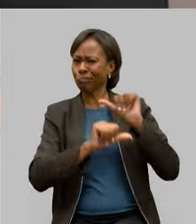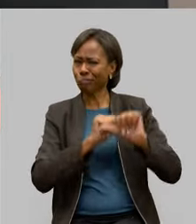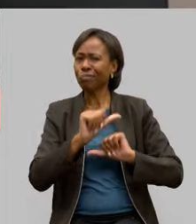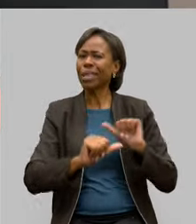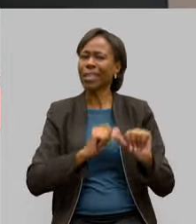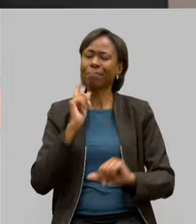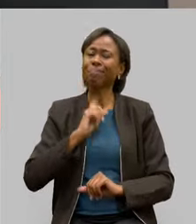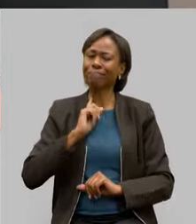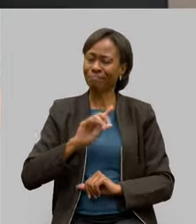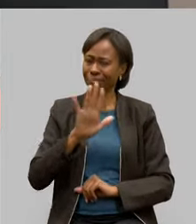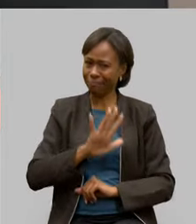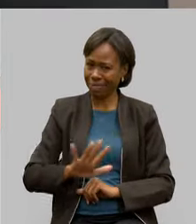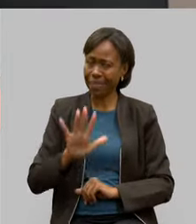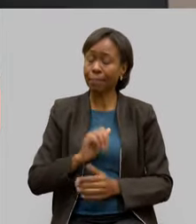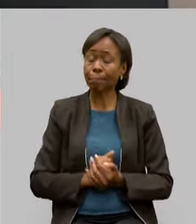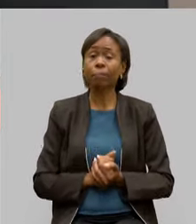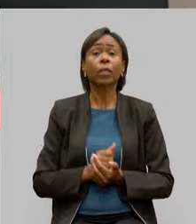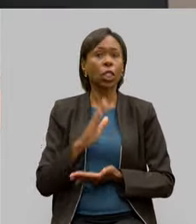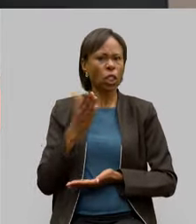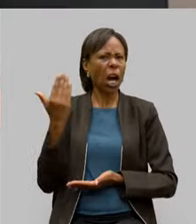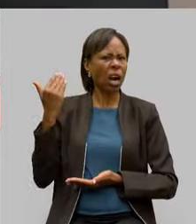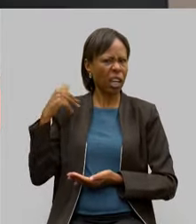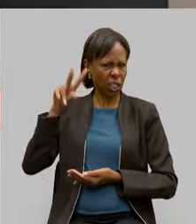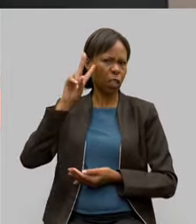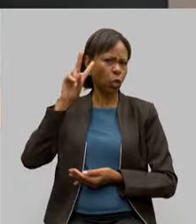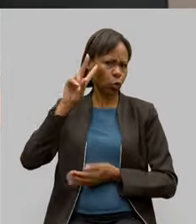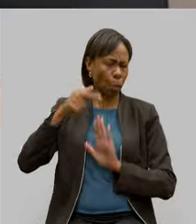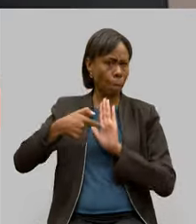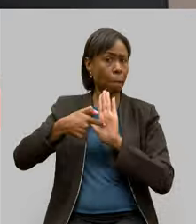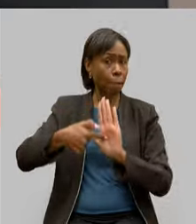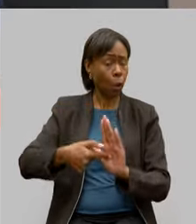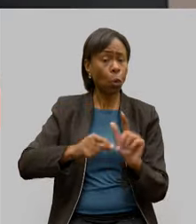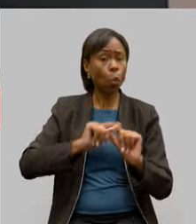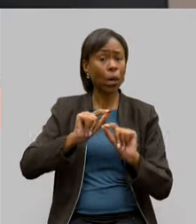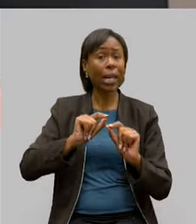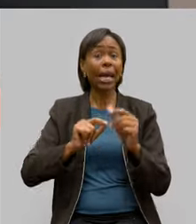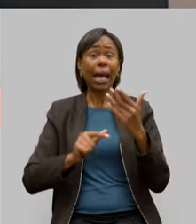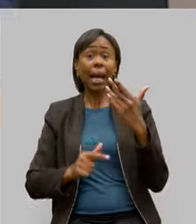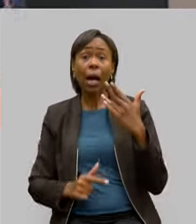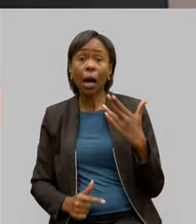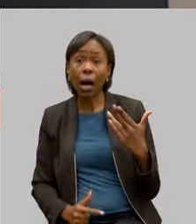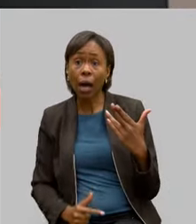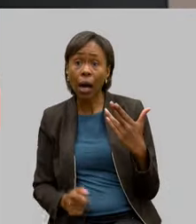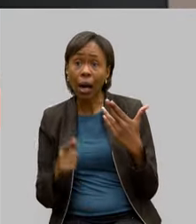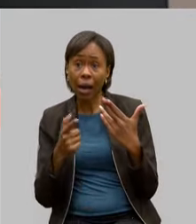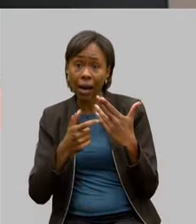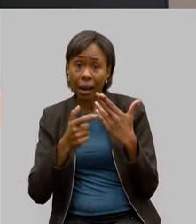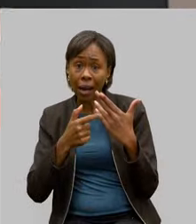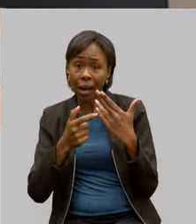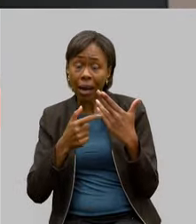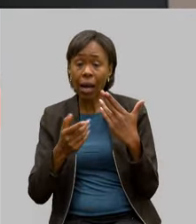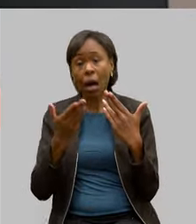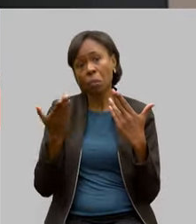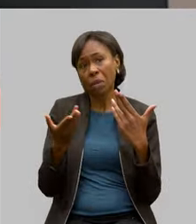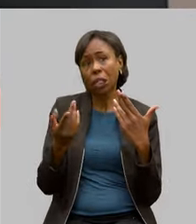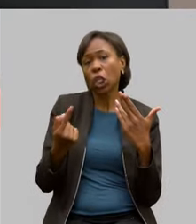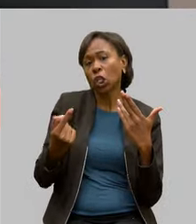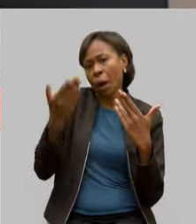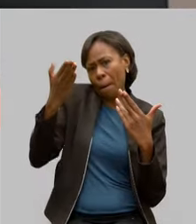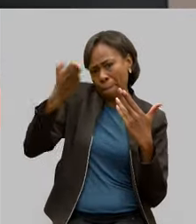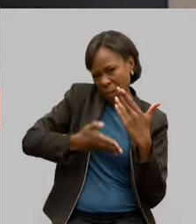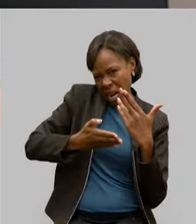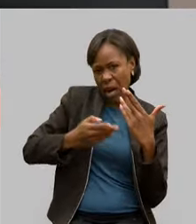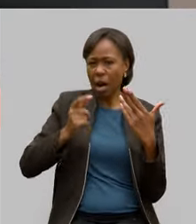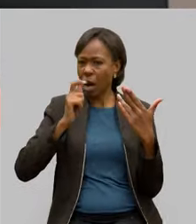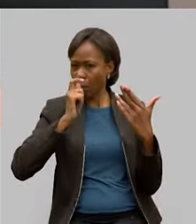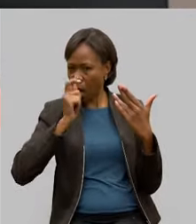a história nos mostra já foi apresentado isso aqui hoje anteriormente que é cannabis barra camo barra maconha que é exatamente a mesma planta